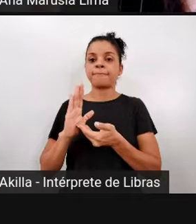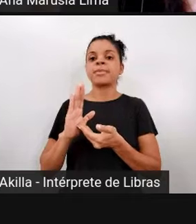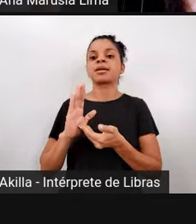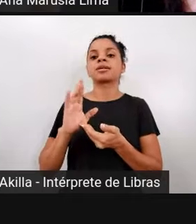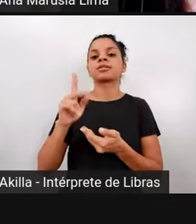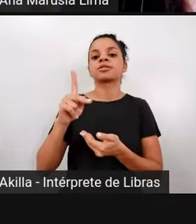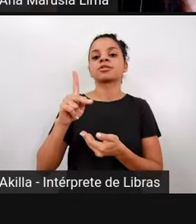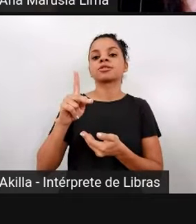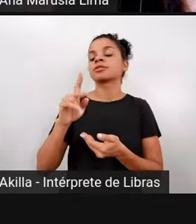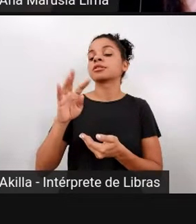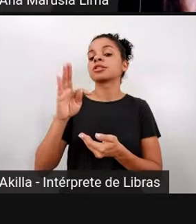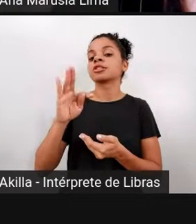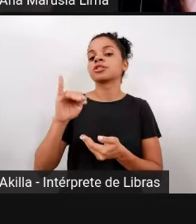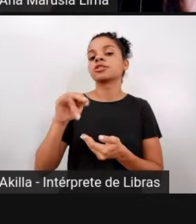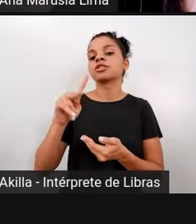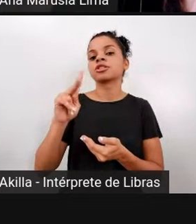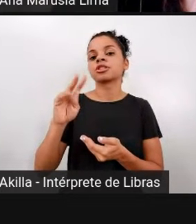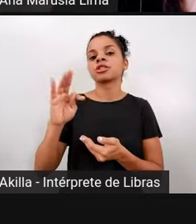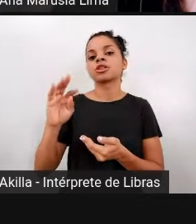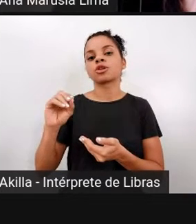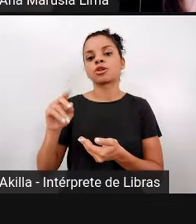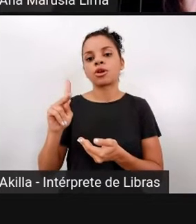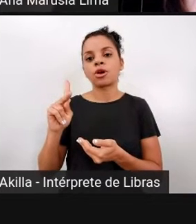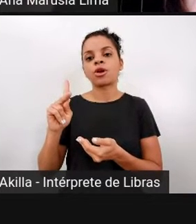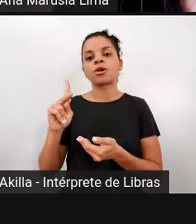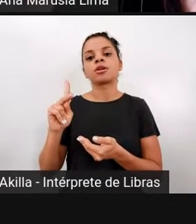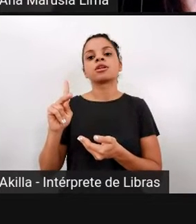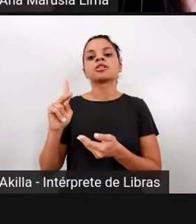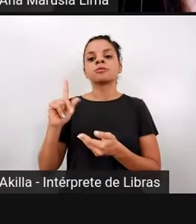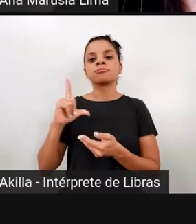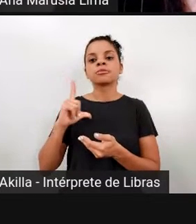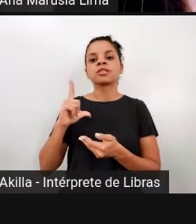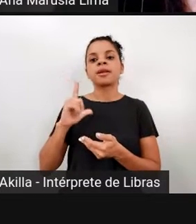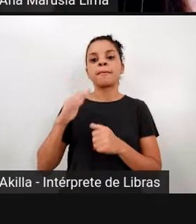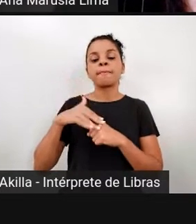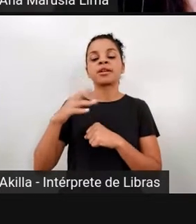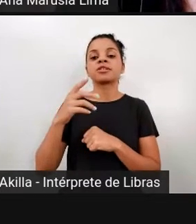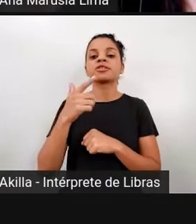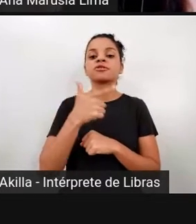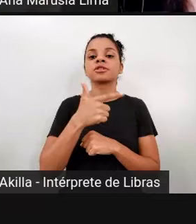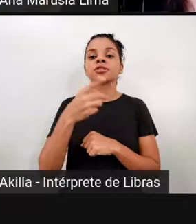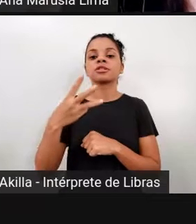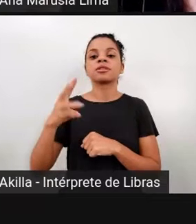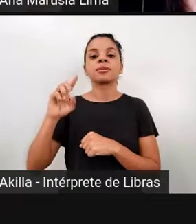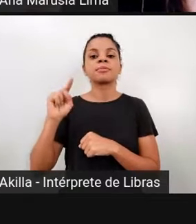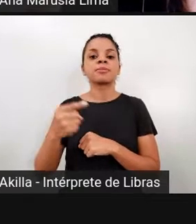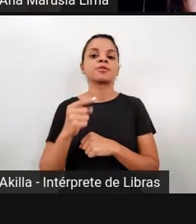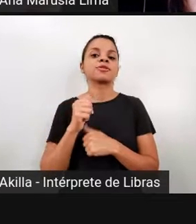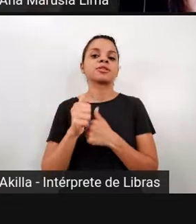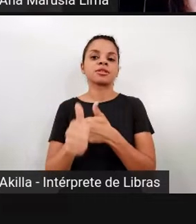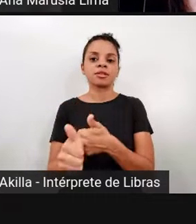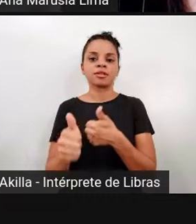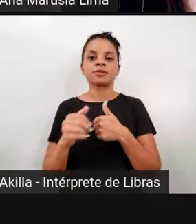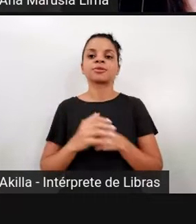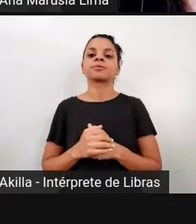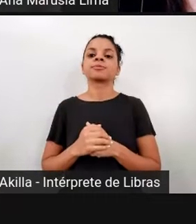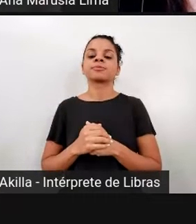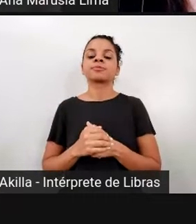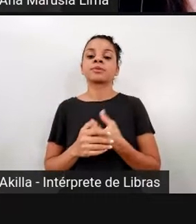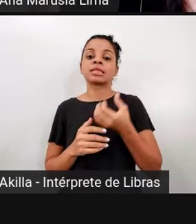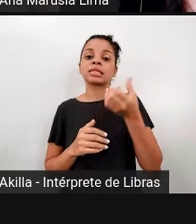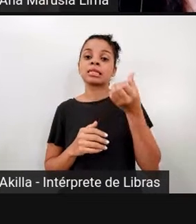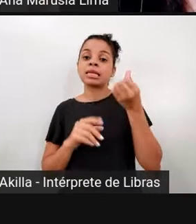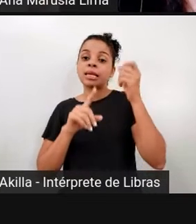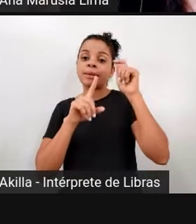janeiro de 2021 e já amealha mais de 23 mil seguidores. Em 6 meses, de dezembro